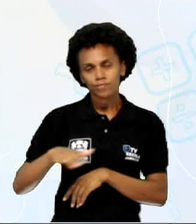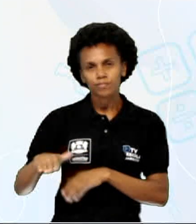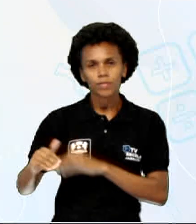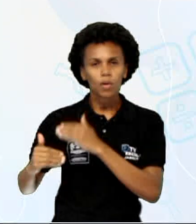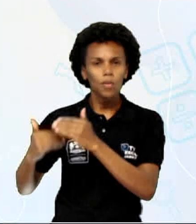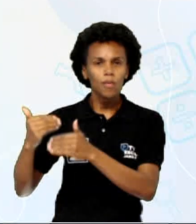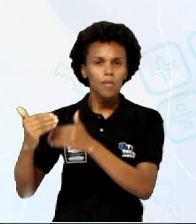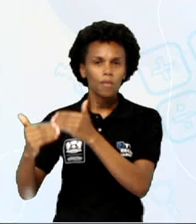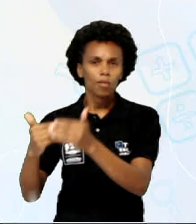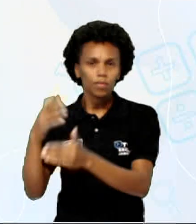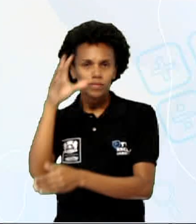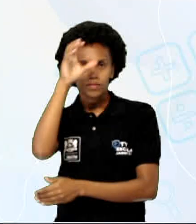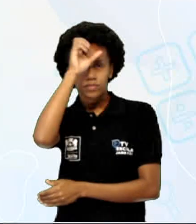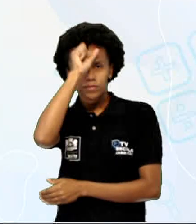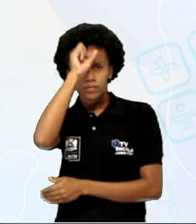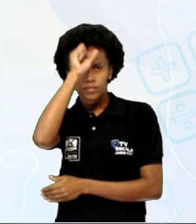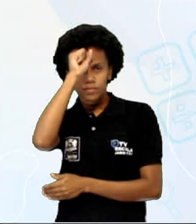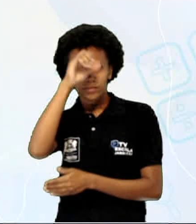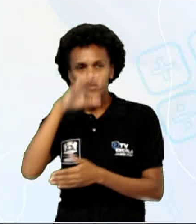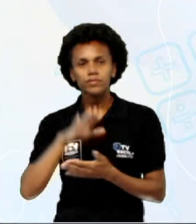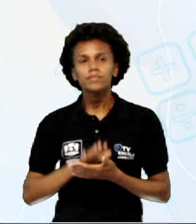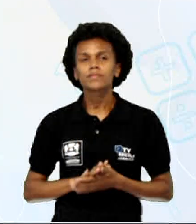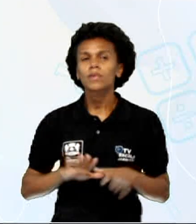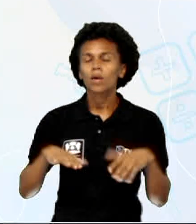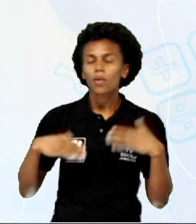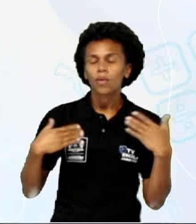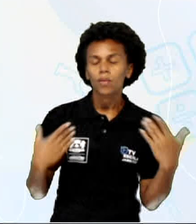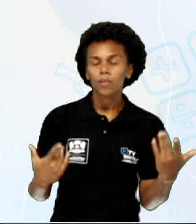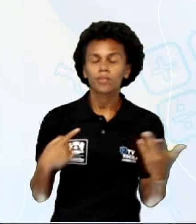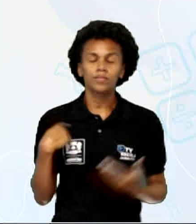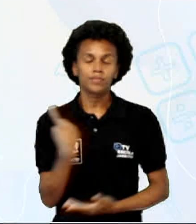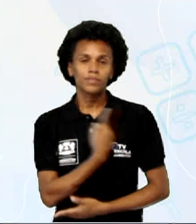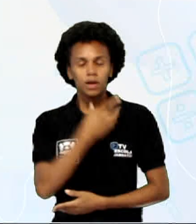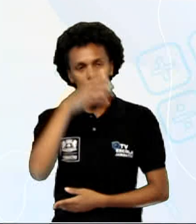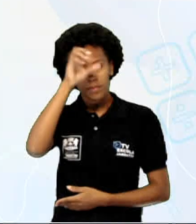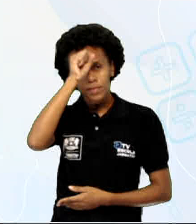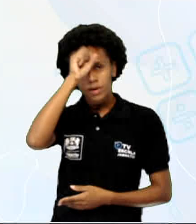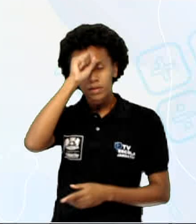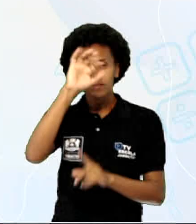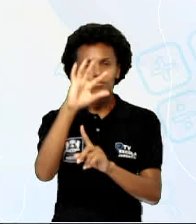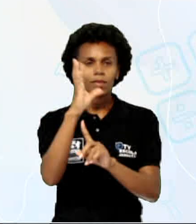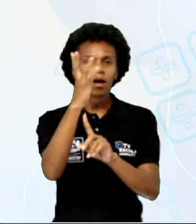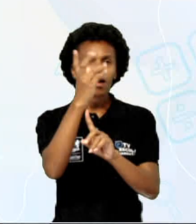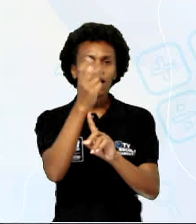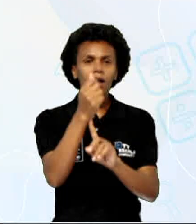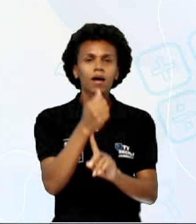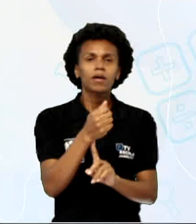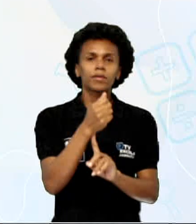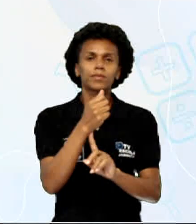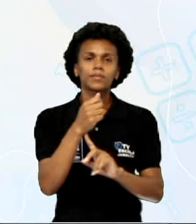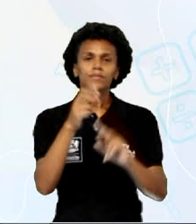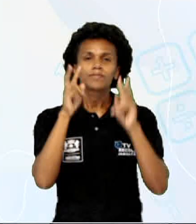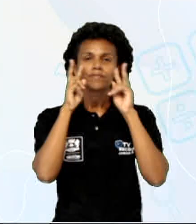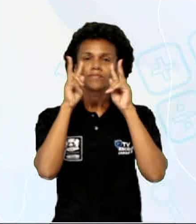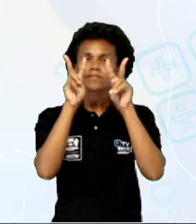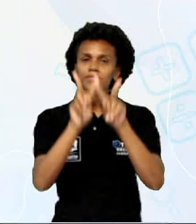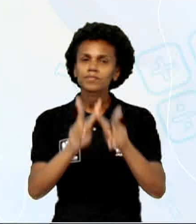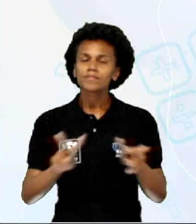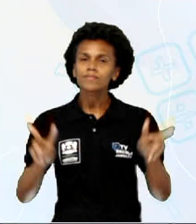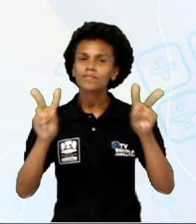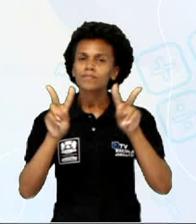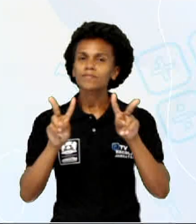aprendizagem, né? Então, quando a gente está aprendendo, a arte visual, ela faz com que as crianças possam